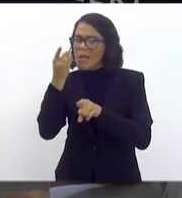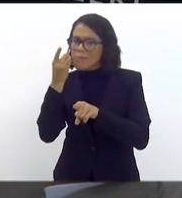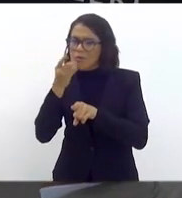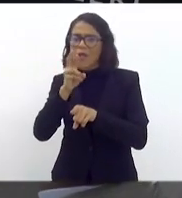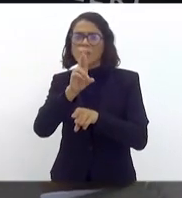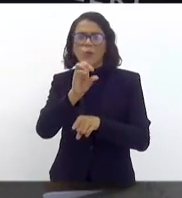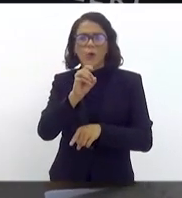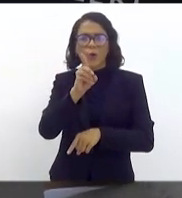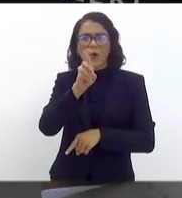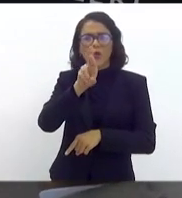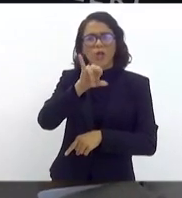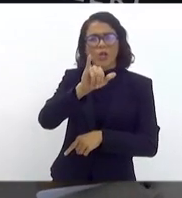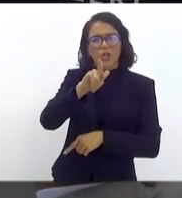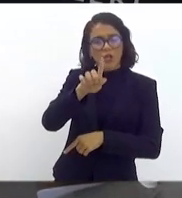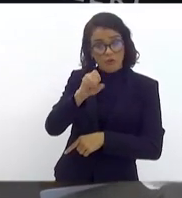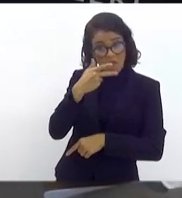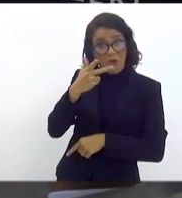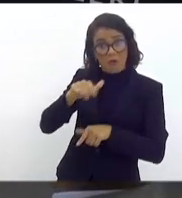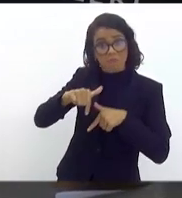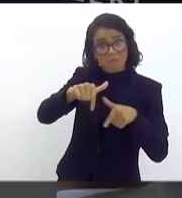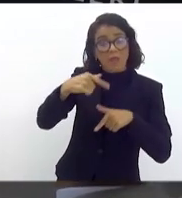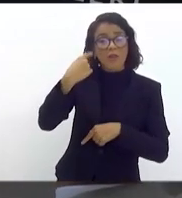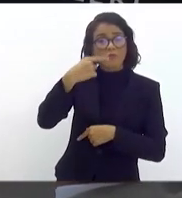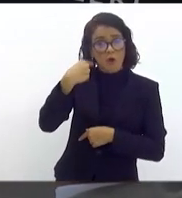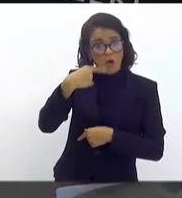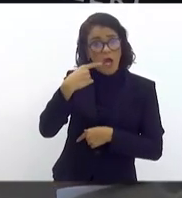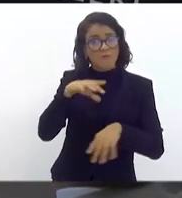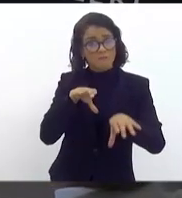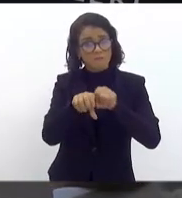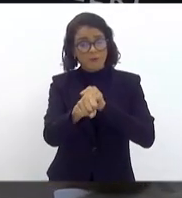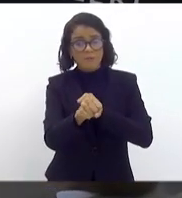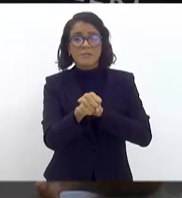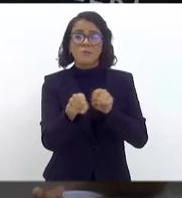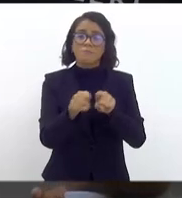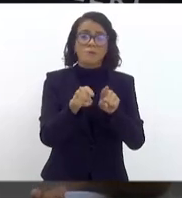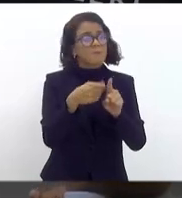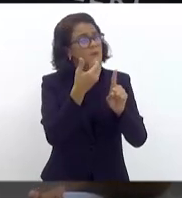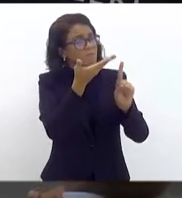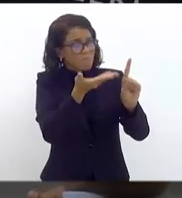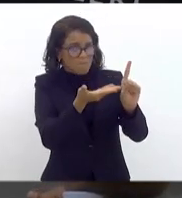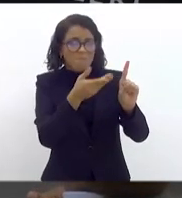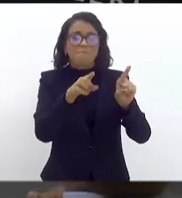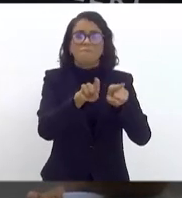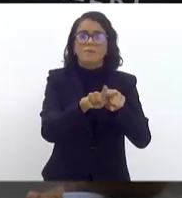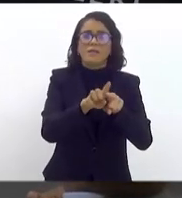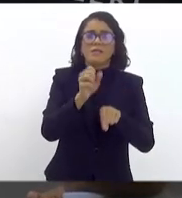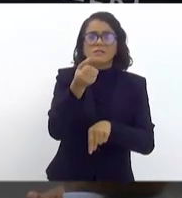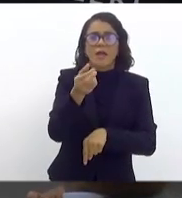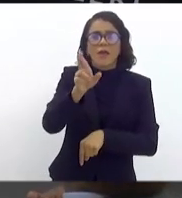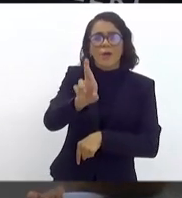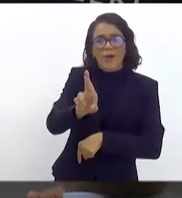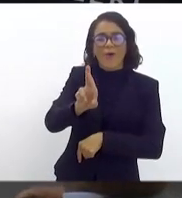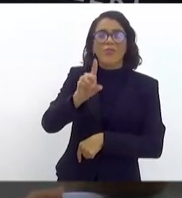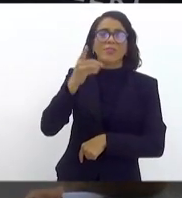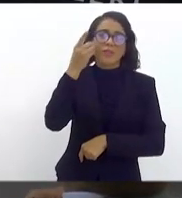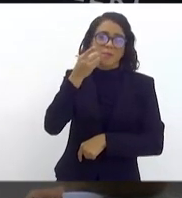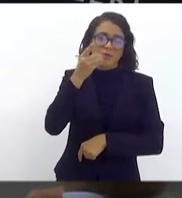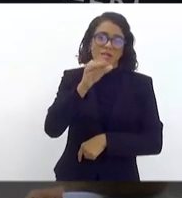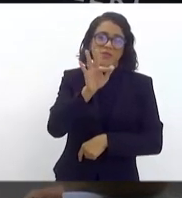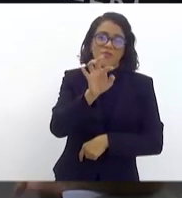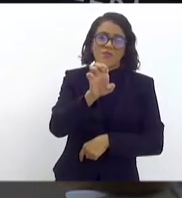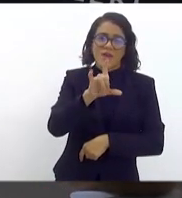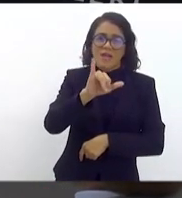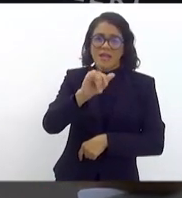Rodrigo Amorim já disse que é advogado de formação. O ilustre, excelentíssimo senhor deputado Jorge Felipe